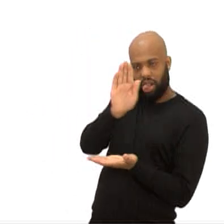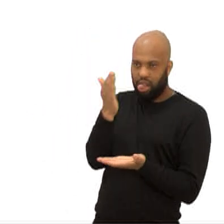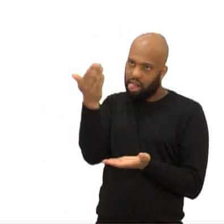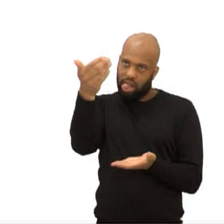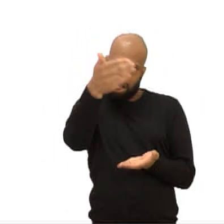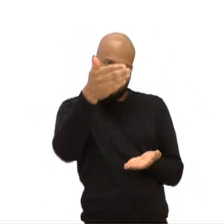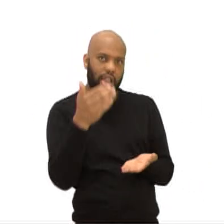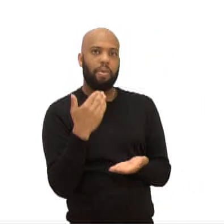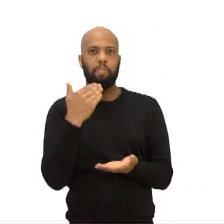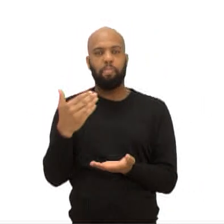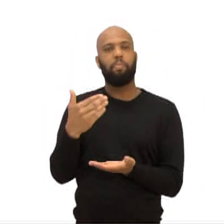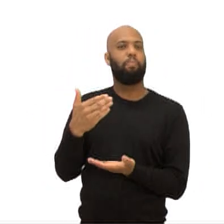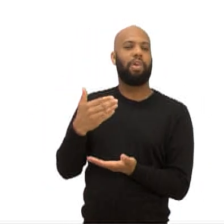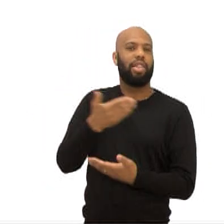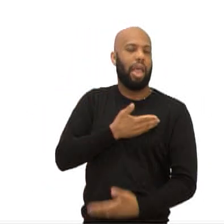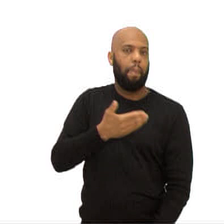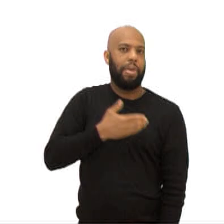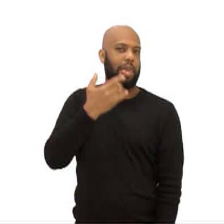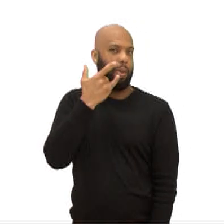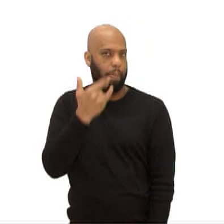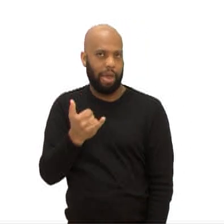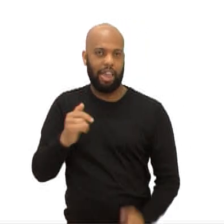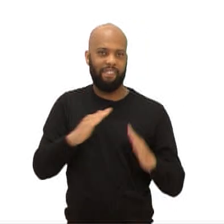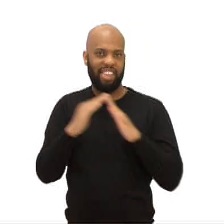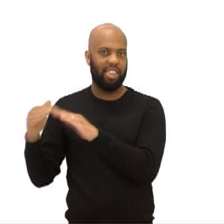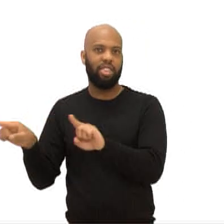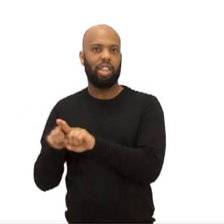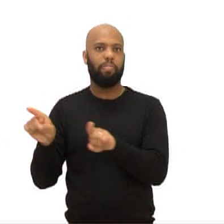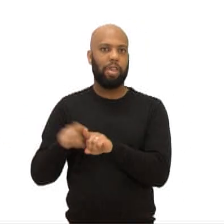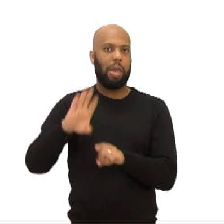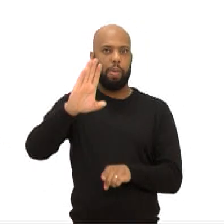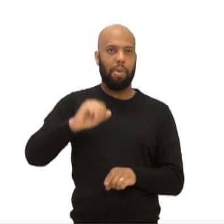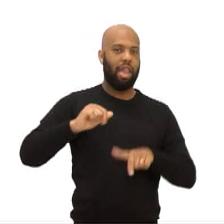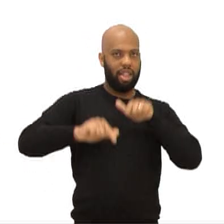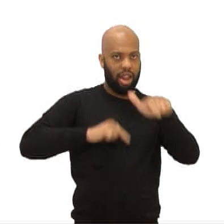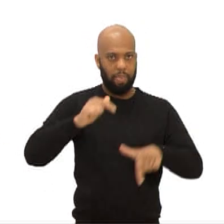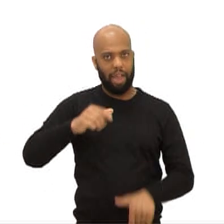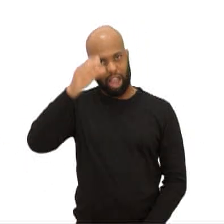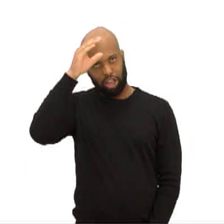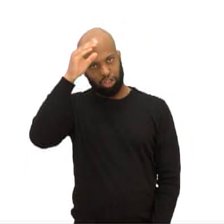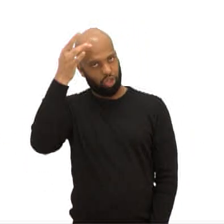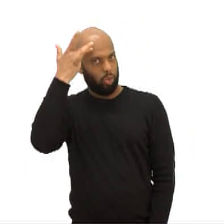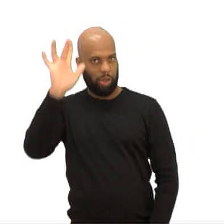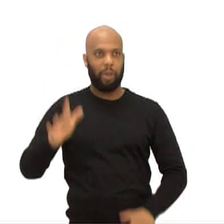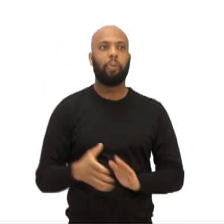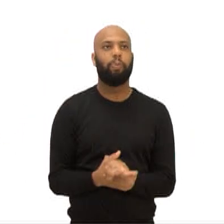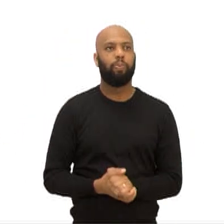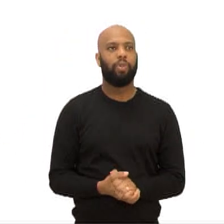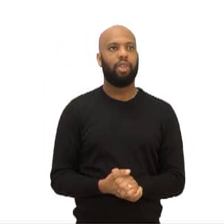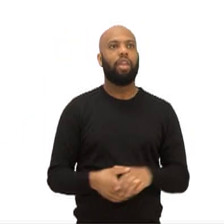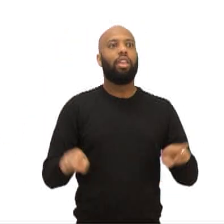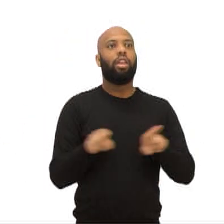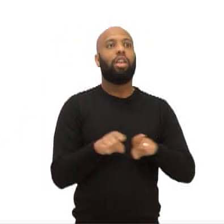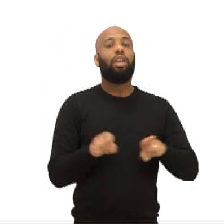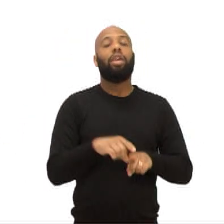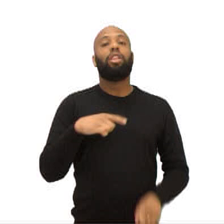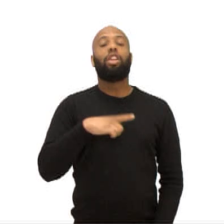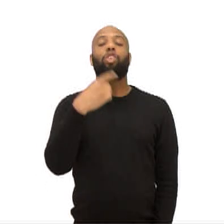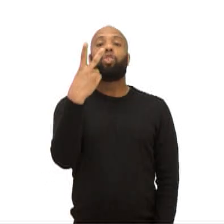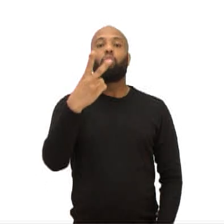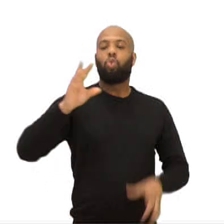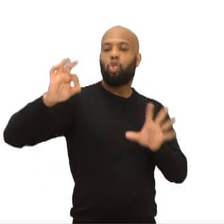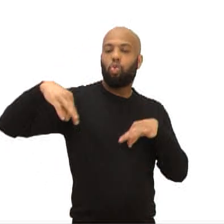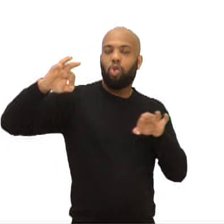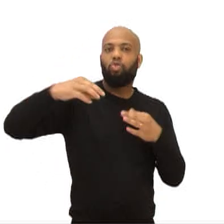Pede para um vizinho, pede para um amigo, pede para o pai trazer do serviço aí, o tio, o primo, qualquer um. Duas folhas de jornal